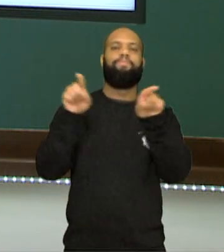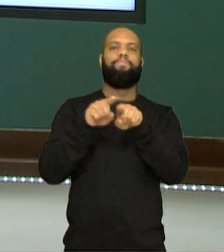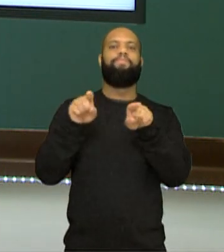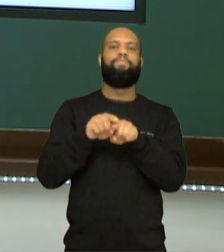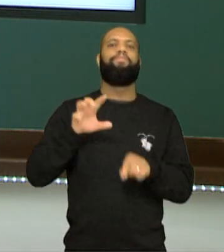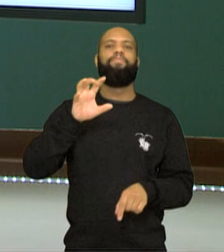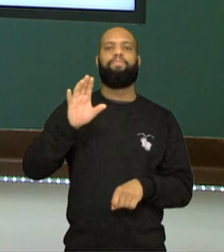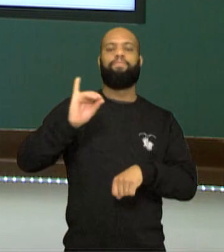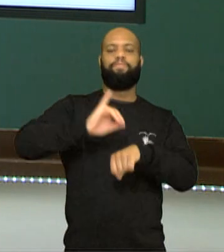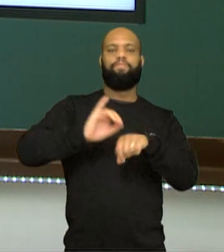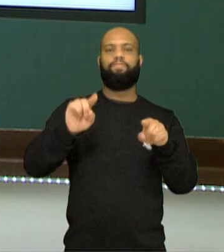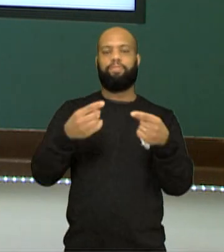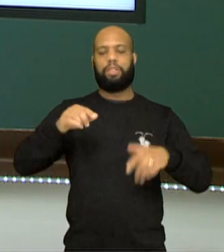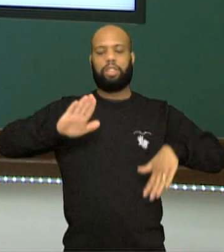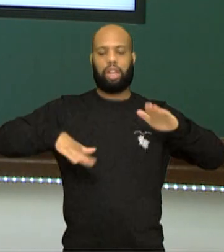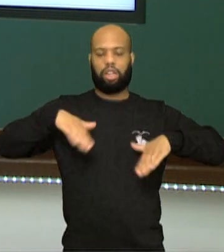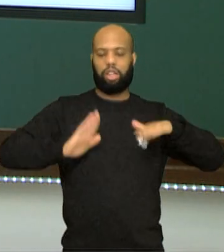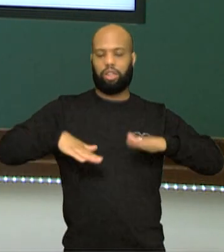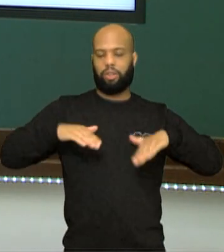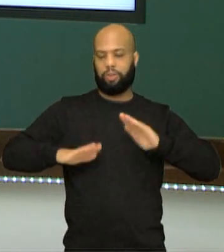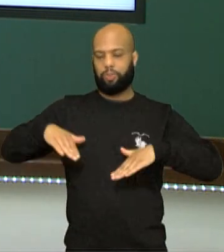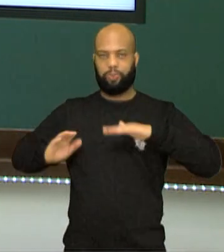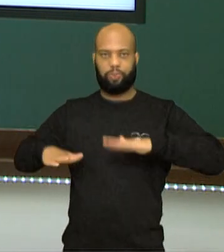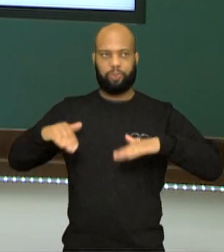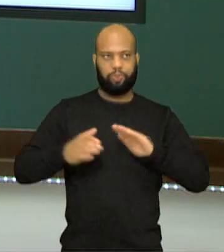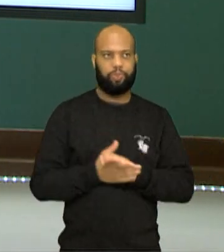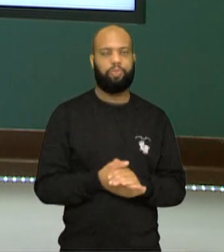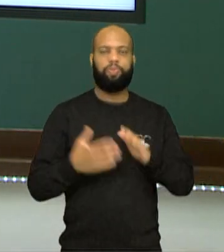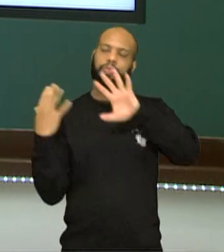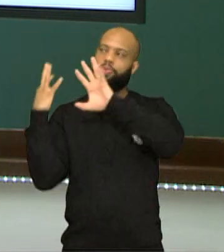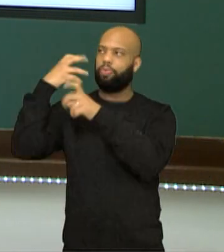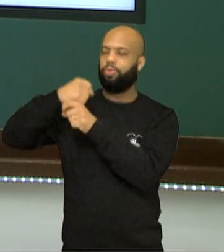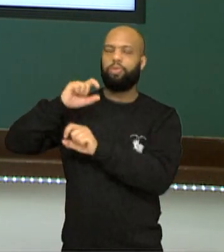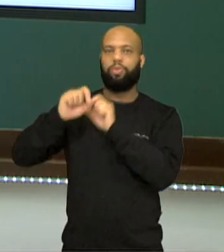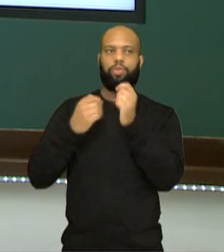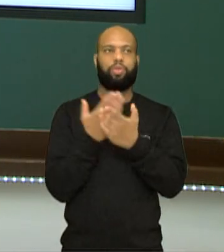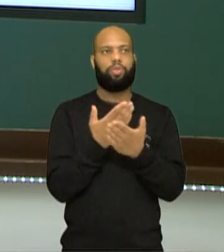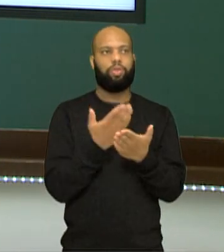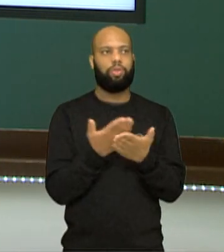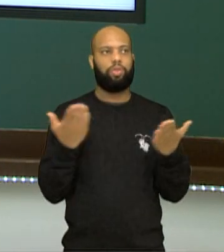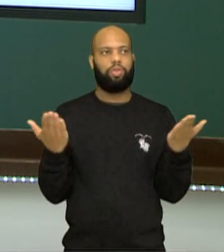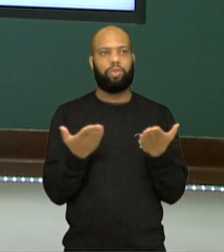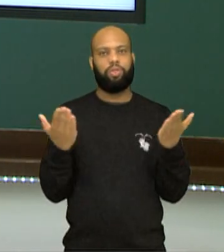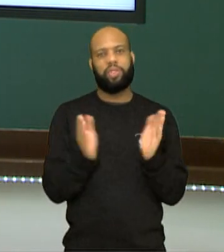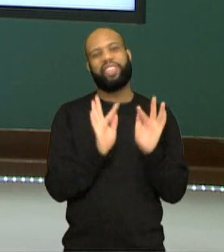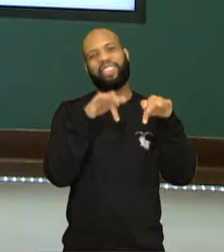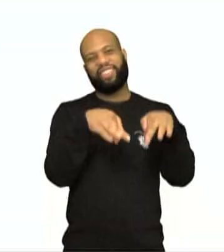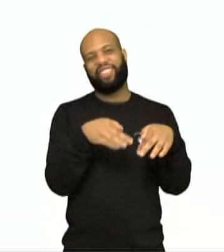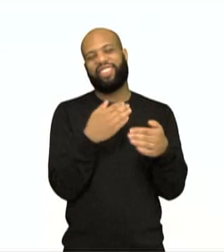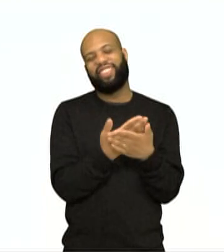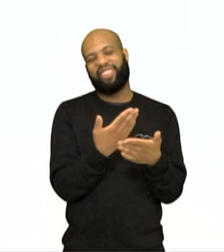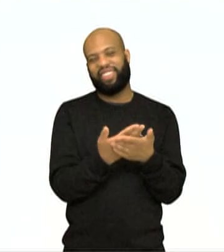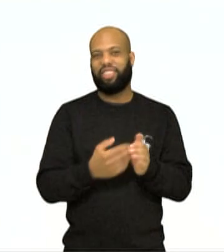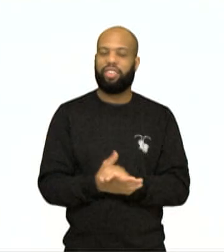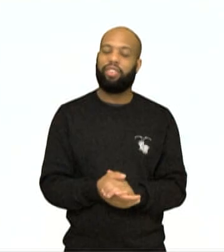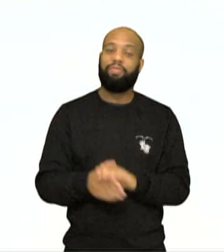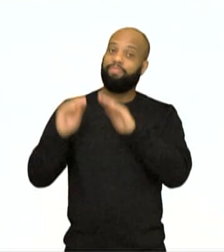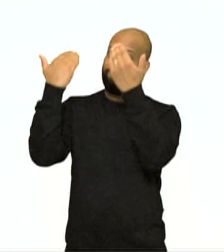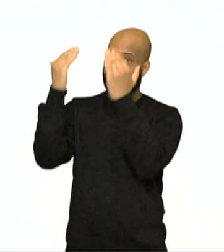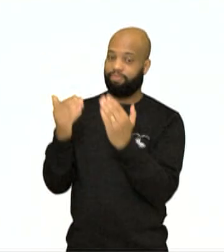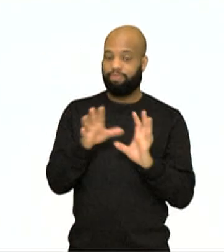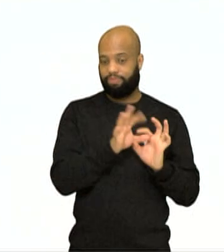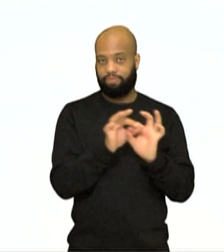instrumentos de percussão. Então, o que a gente viu na aula de hoje? Tá acabando, né? Então, analisamos o